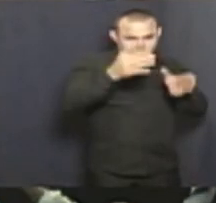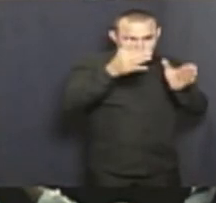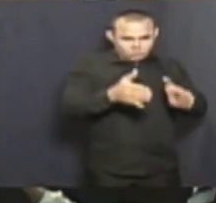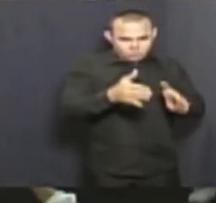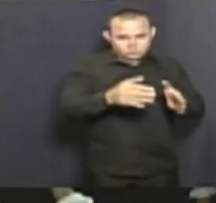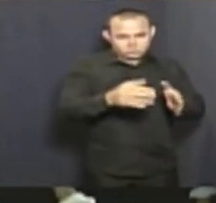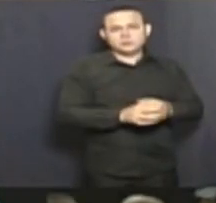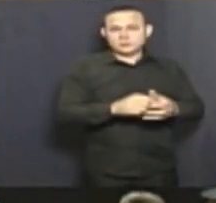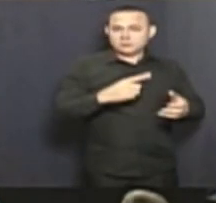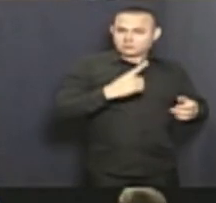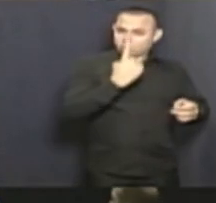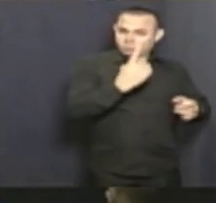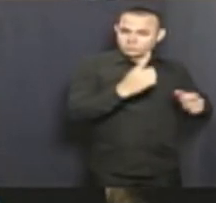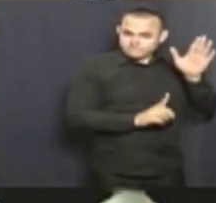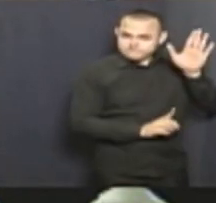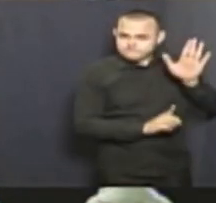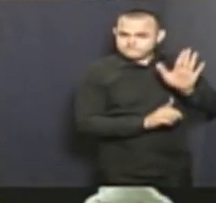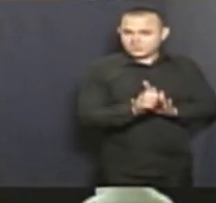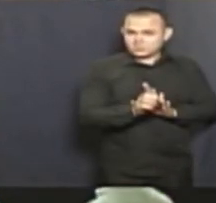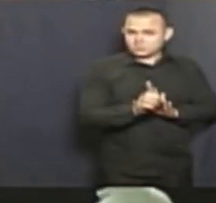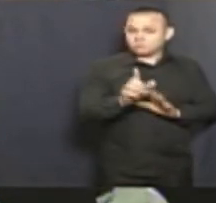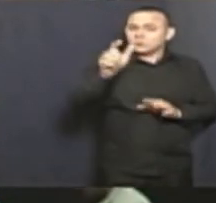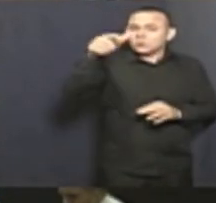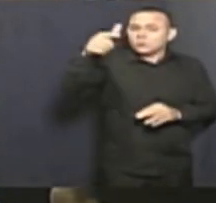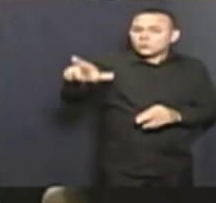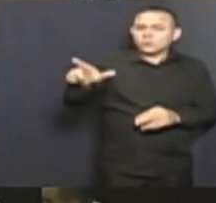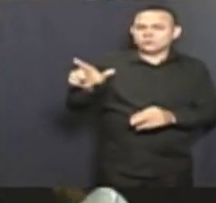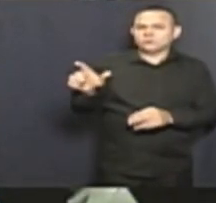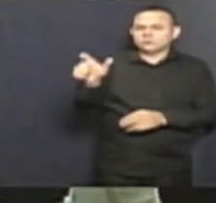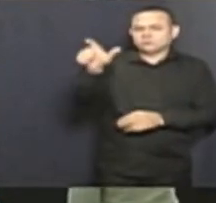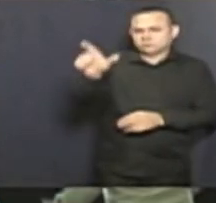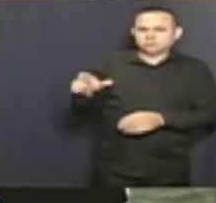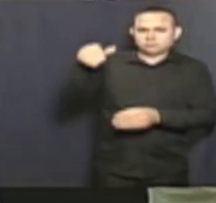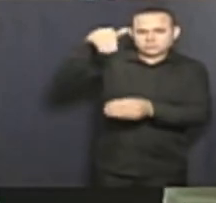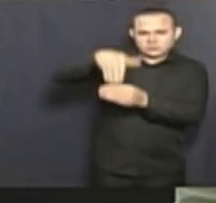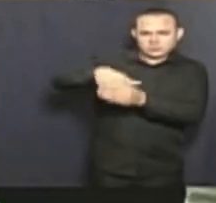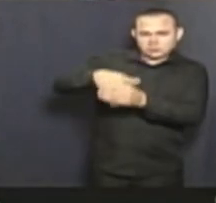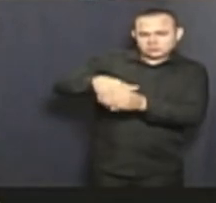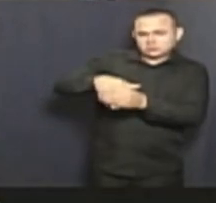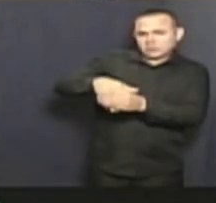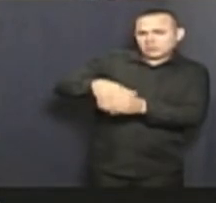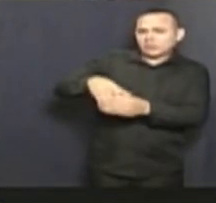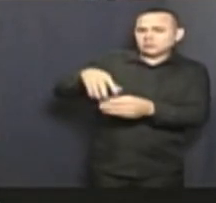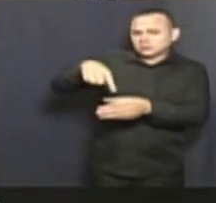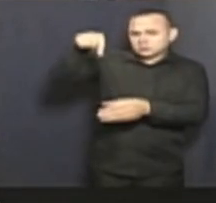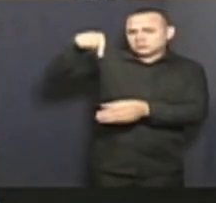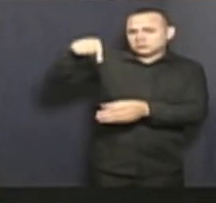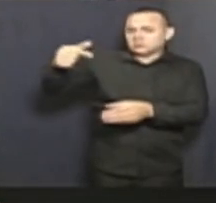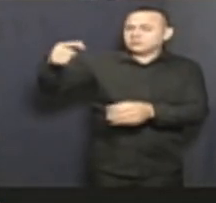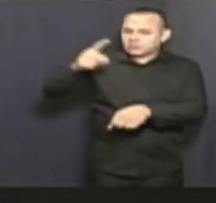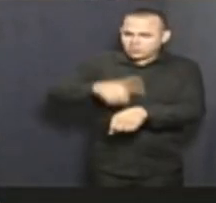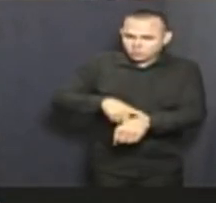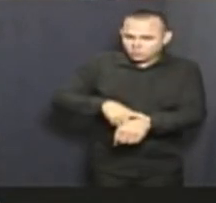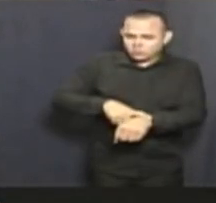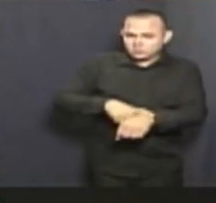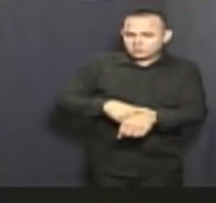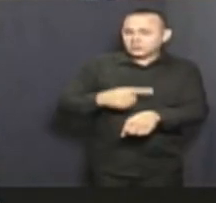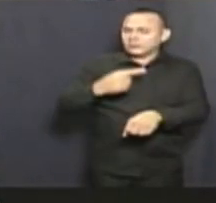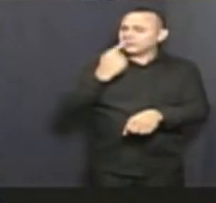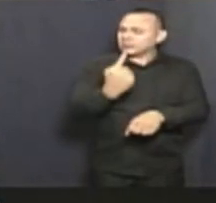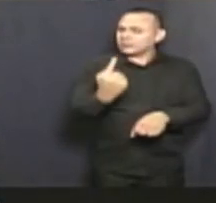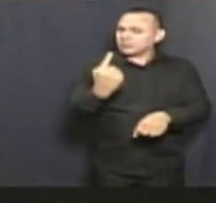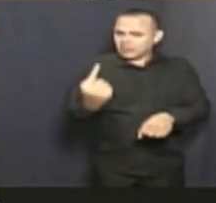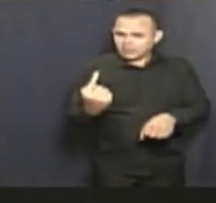direito a realizar uma pergunta para o outro candidato sorteado na hora sim é e para cada pergunta será também